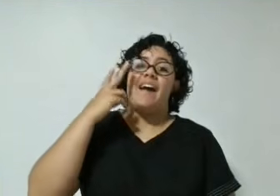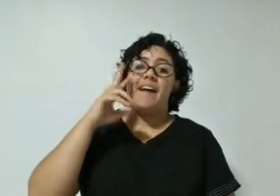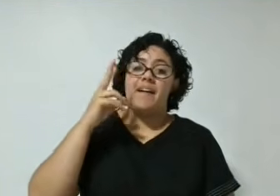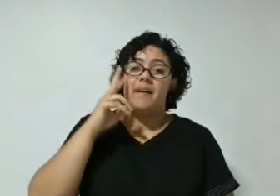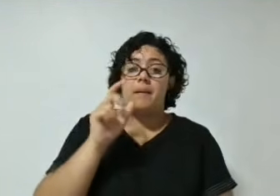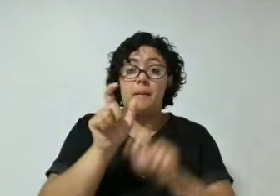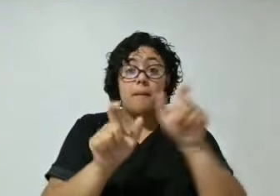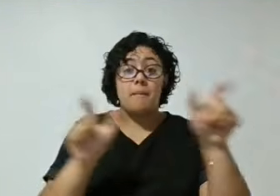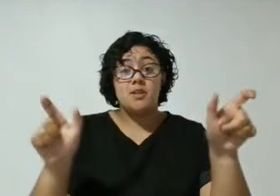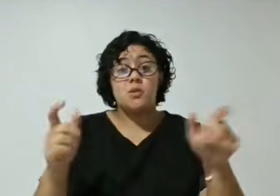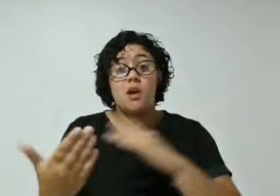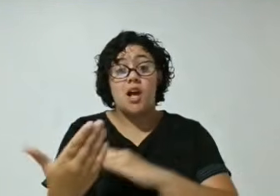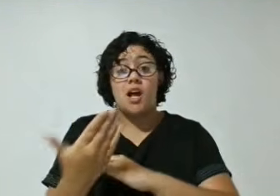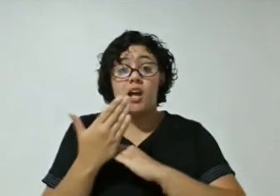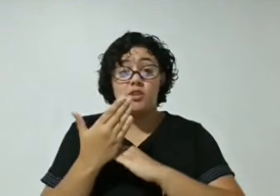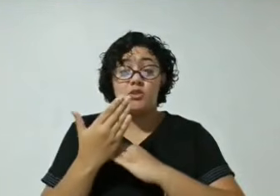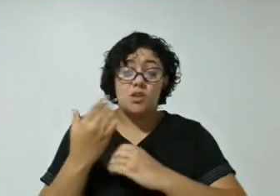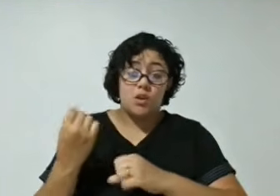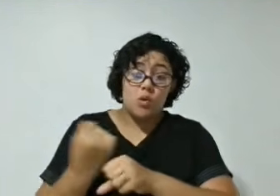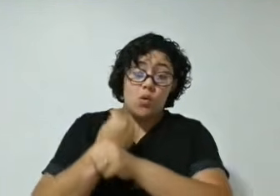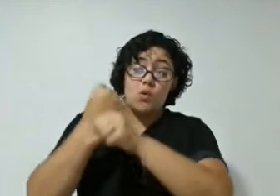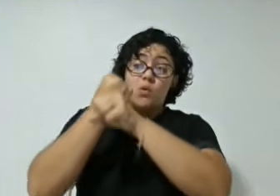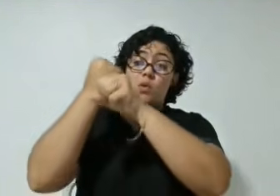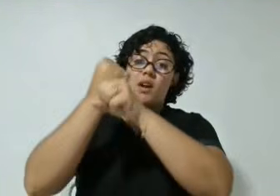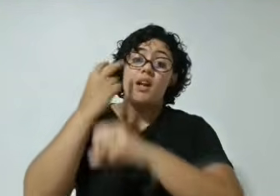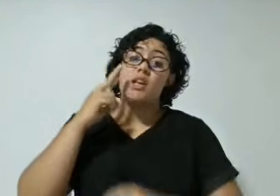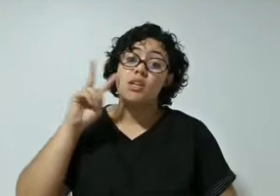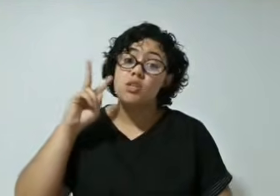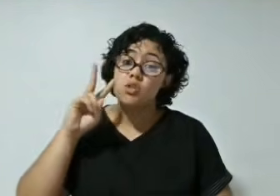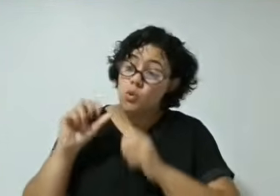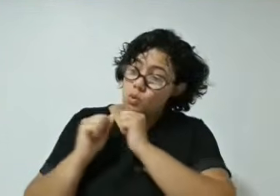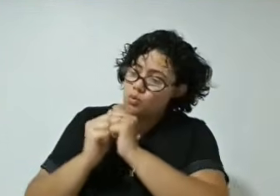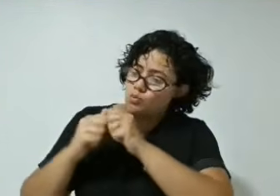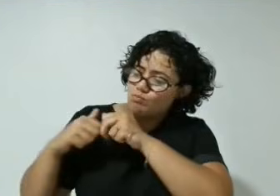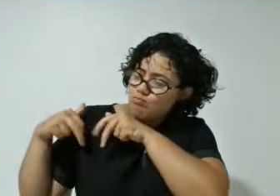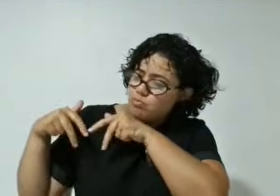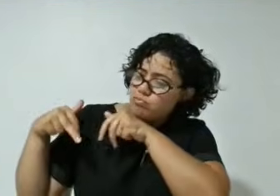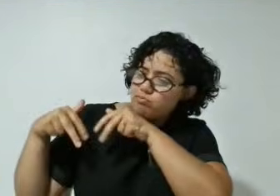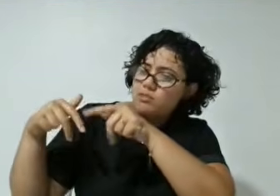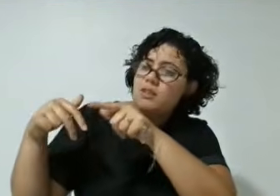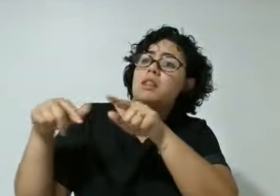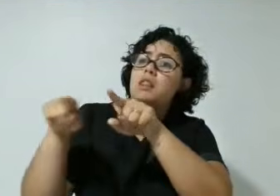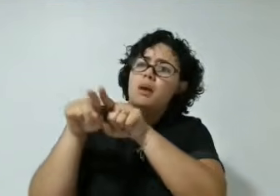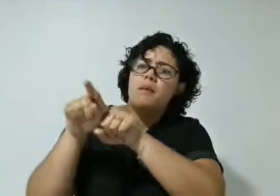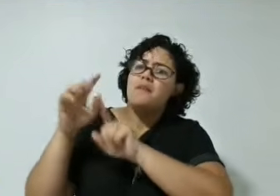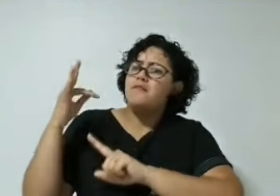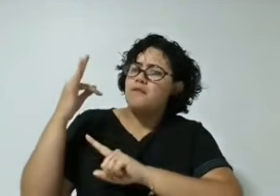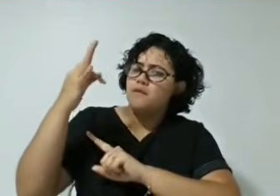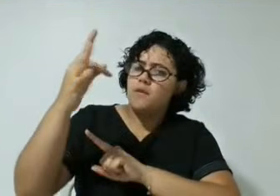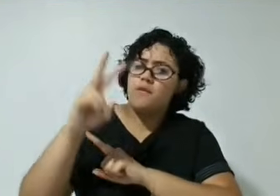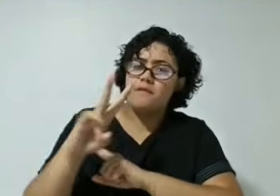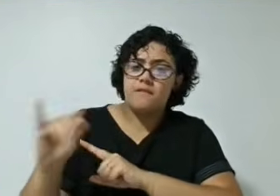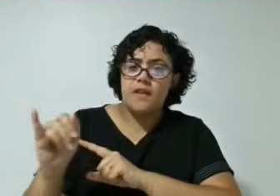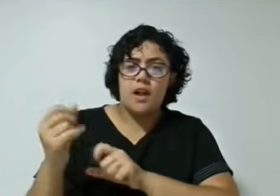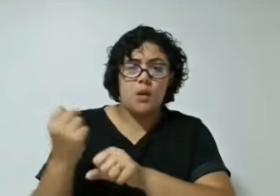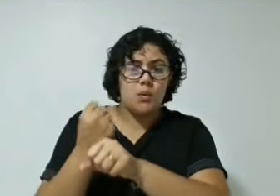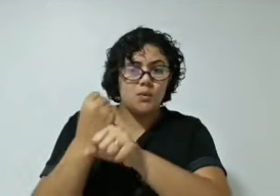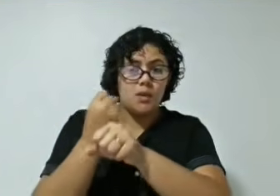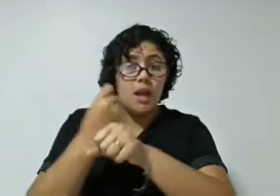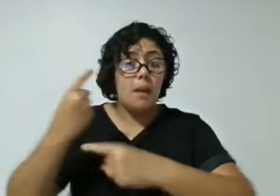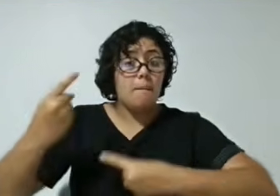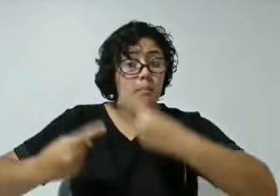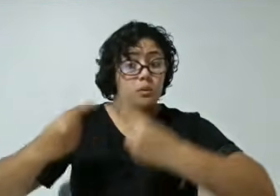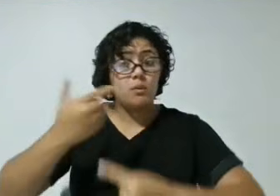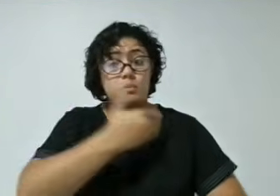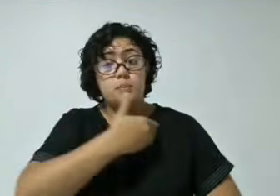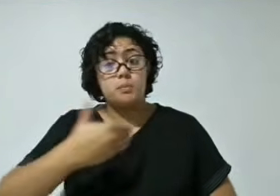ajudaram a construir essa história, que estão construindo e que construirão, né? É uma política pública que foi de